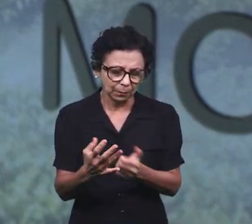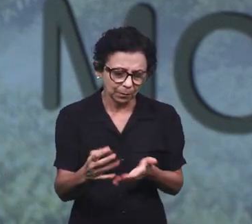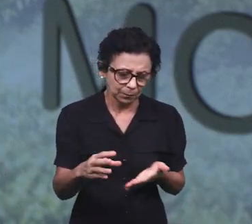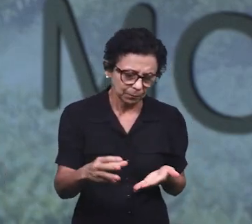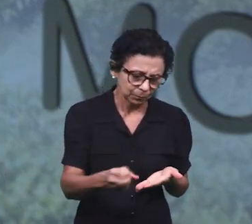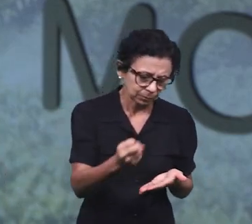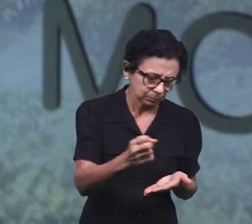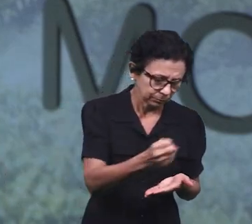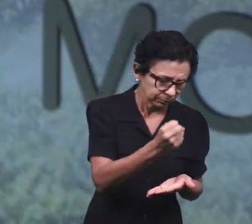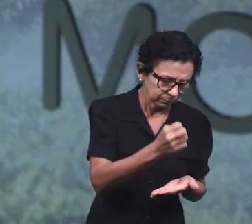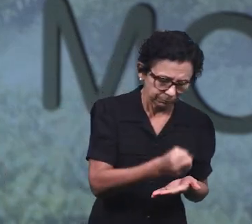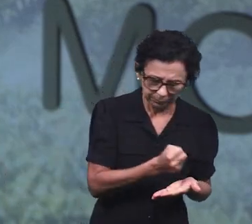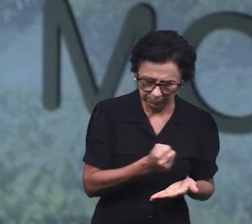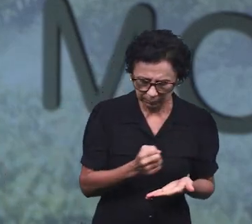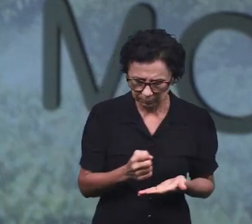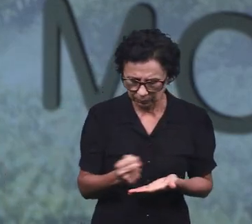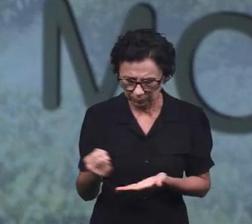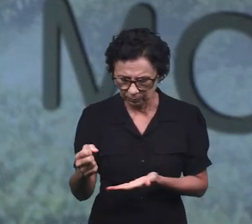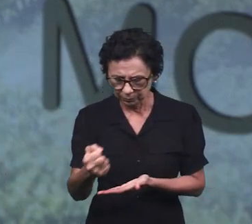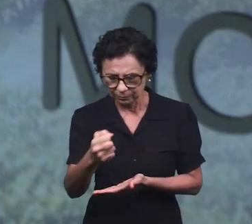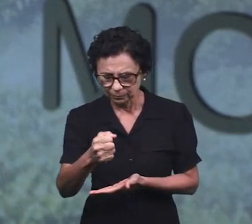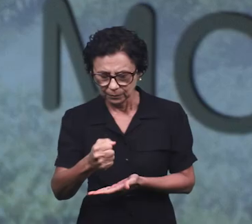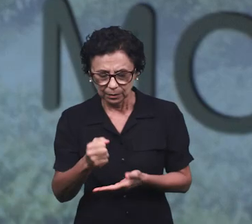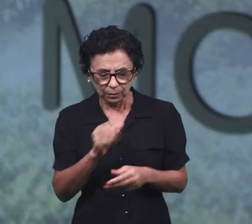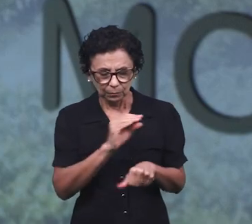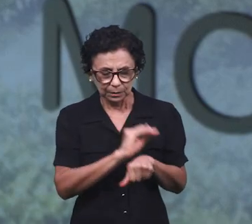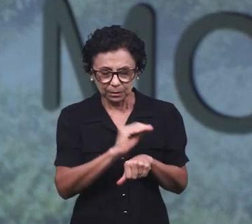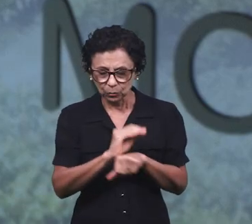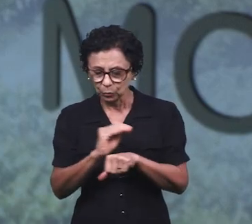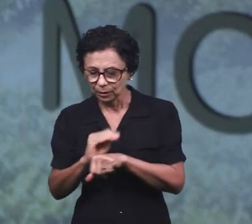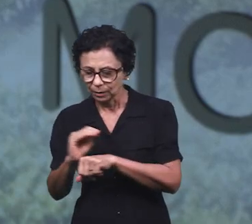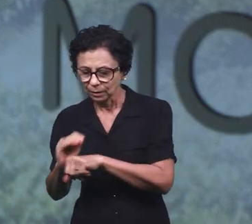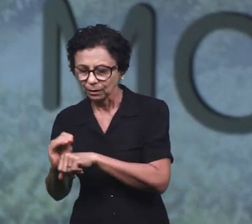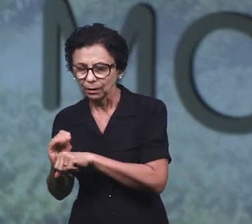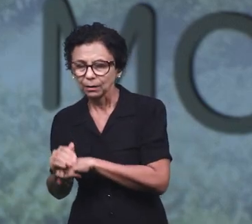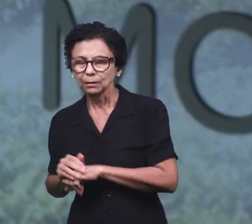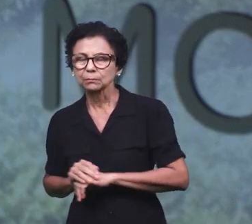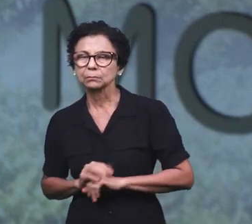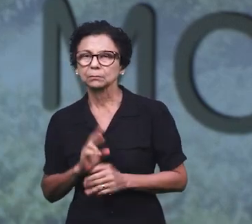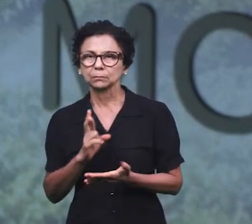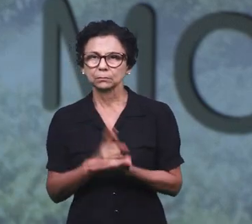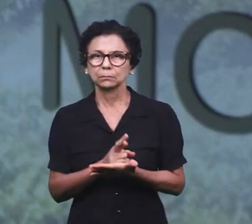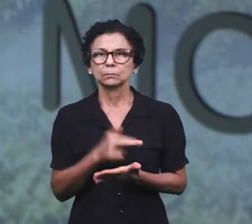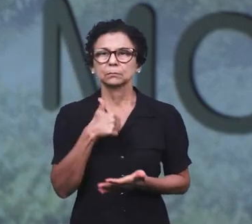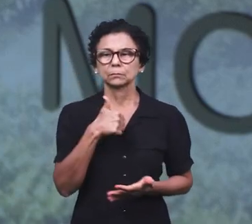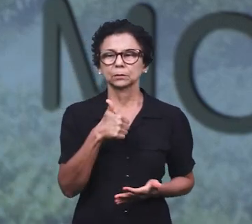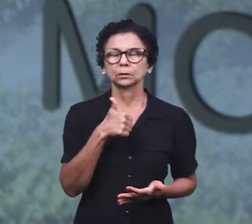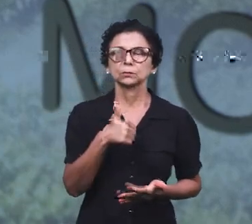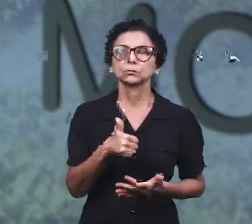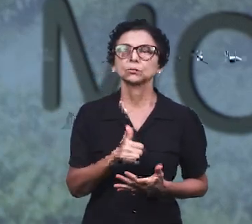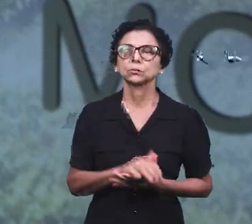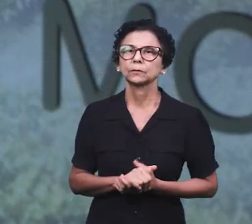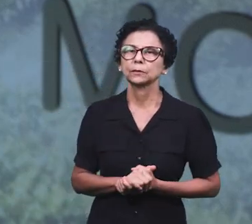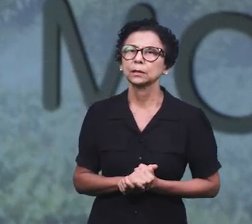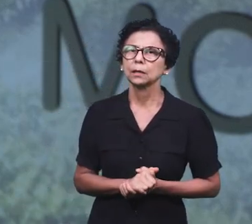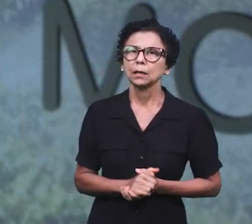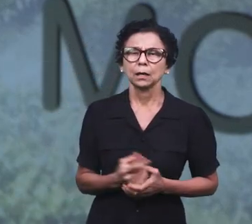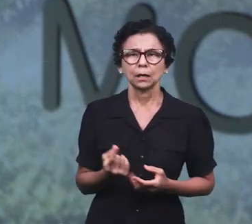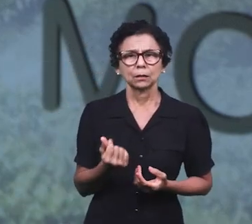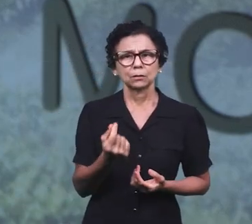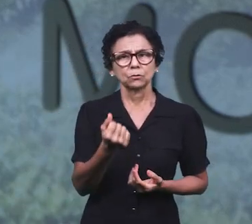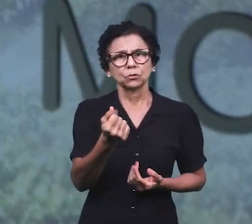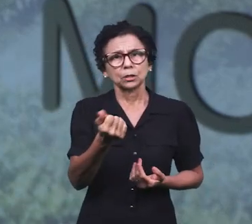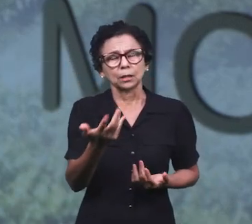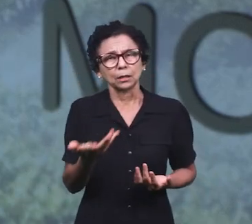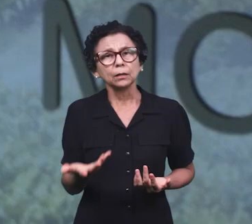trabalhar melhor, a mente dele começa a trabalhar. Então, as vantagens são muitas, desde, né, um custo-benefício, porque